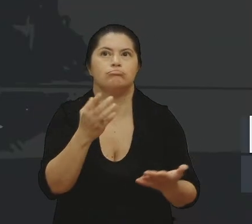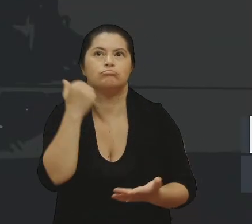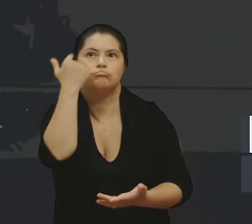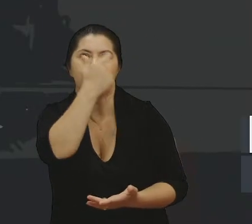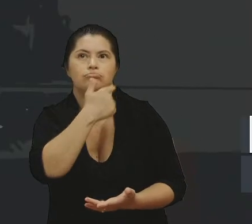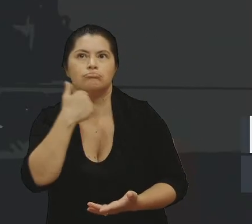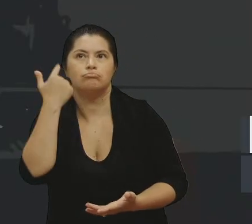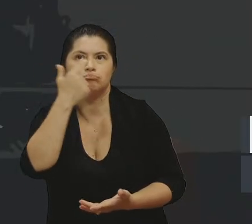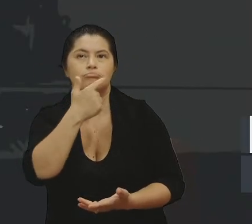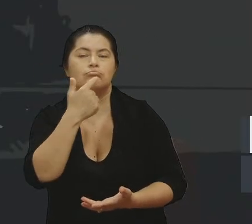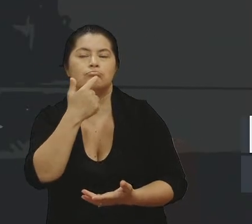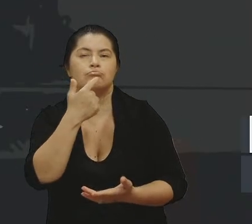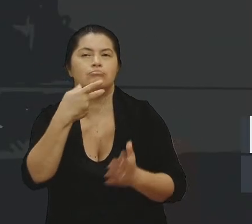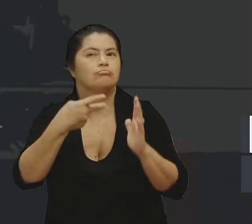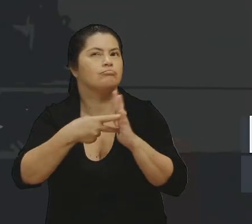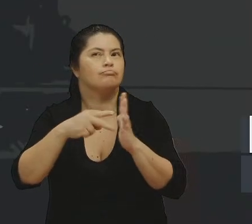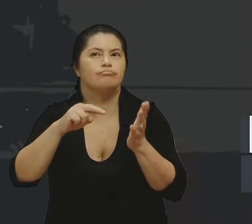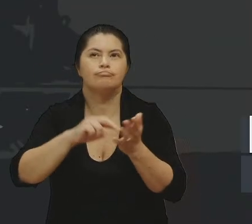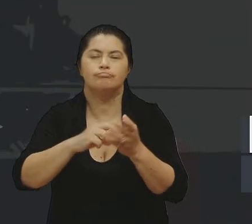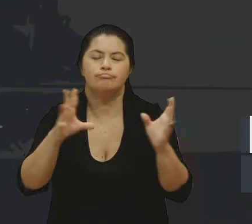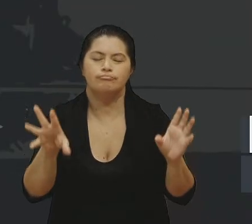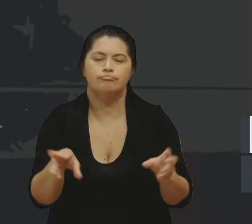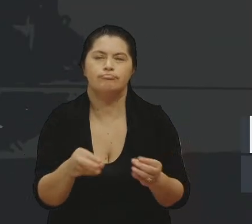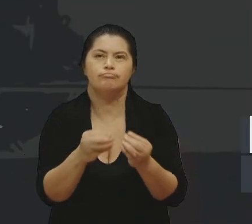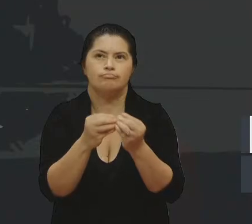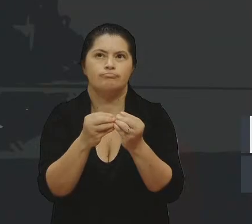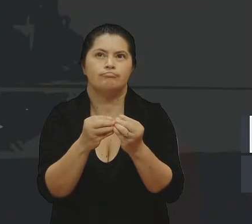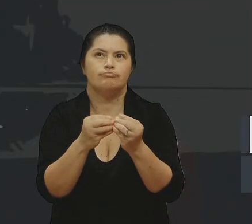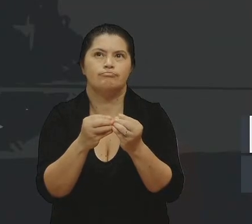o discernimento. E aí, só complementando, pode passar?